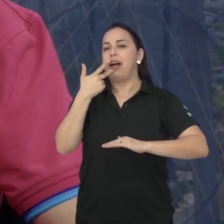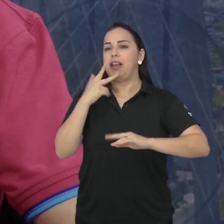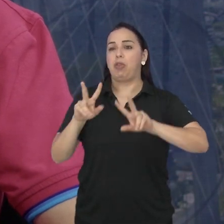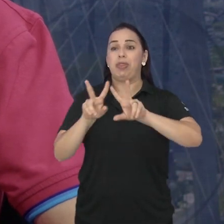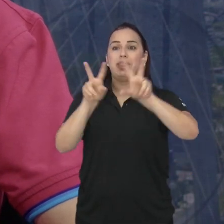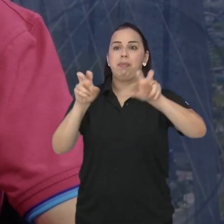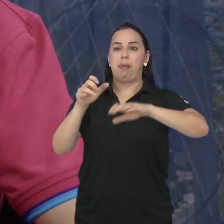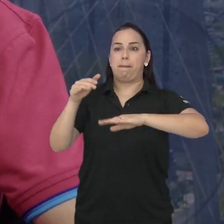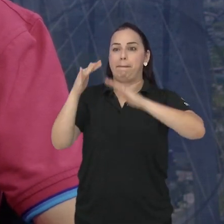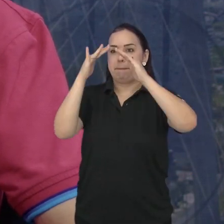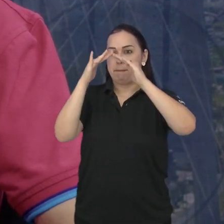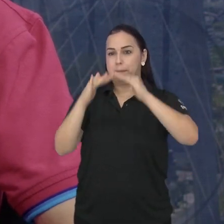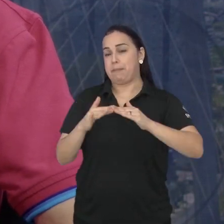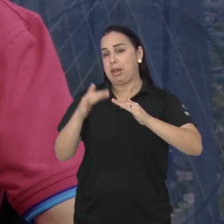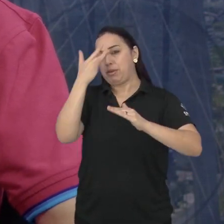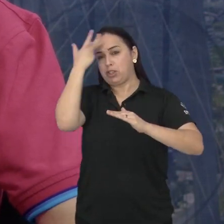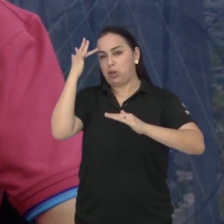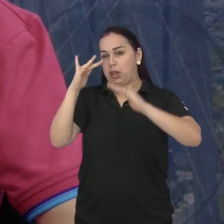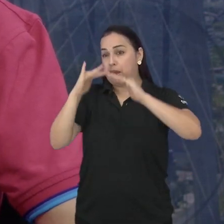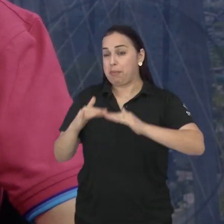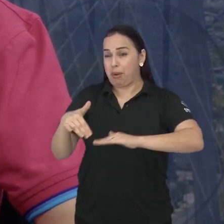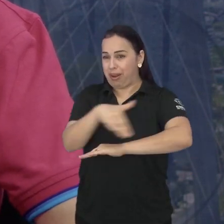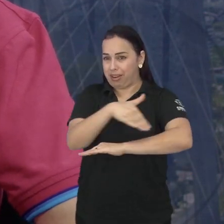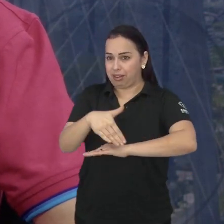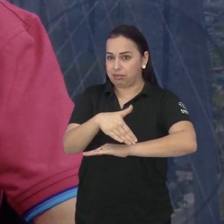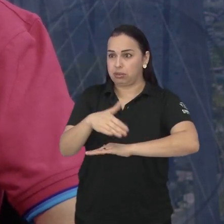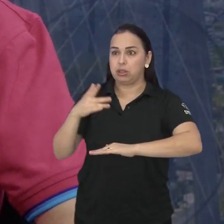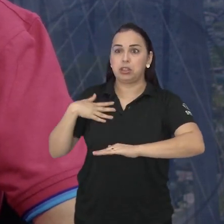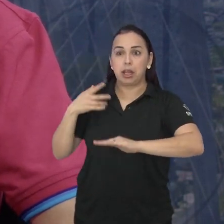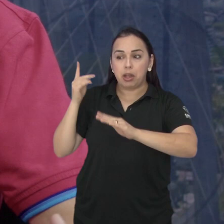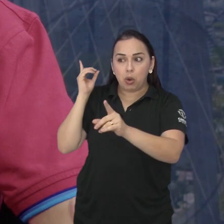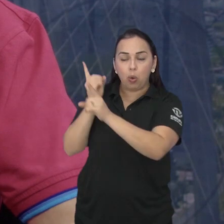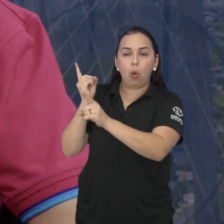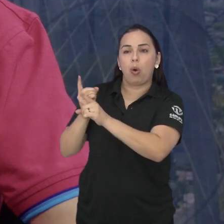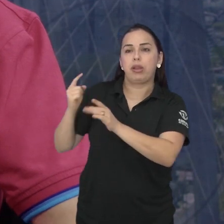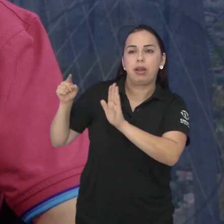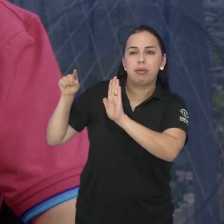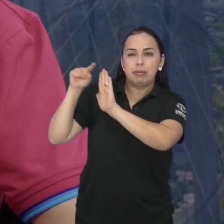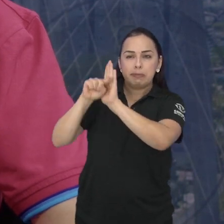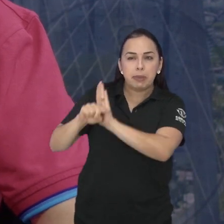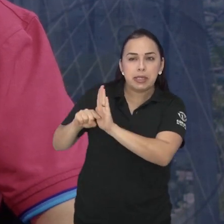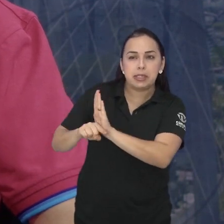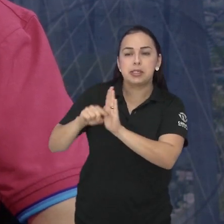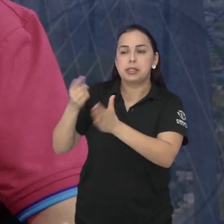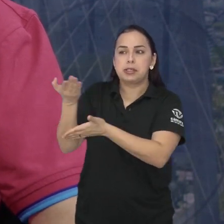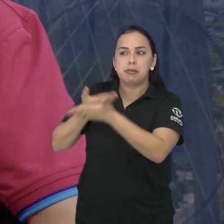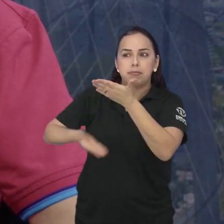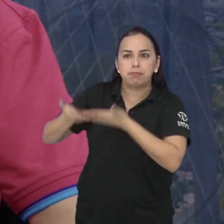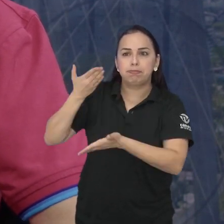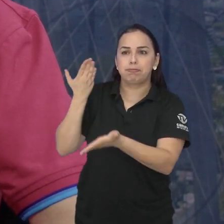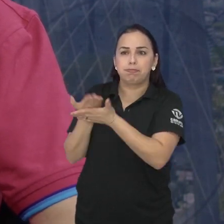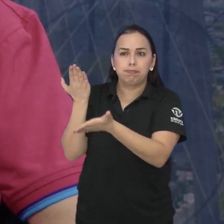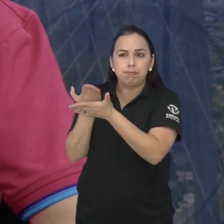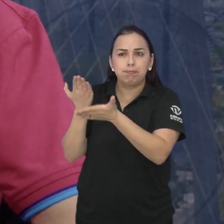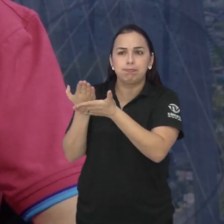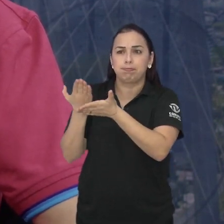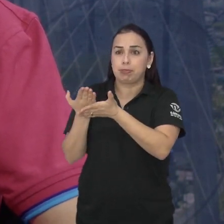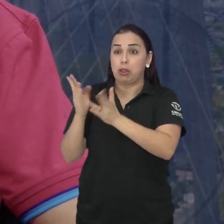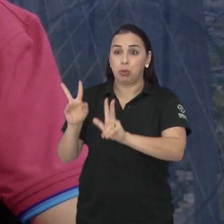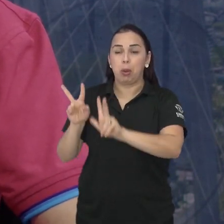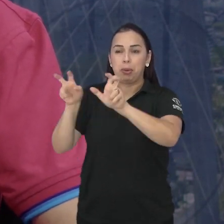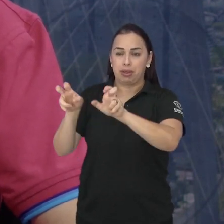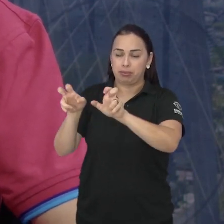em situação de rua, a gente vai encontrar vários debates, vários estudos, várias pessoas que dialogam sobre esse